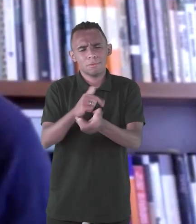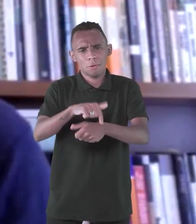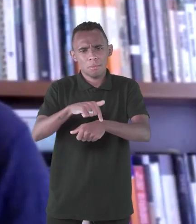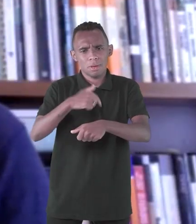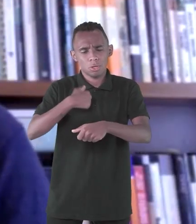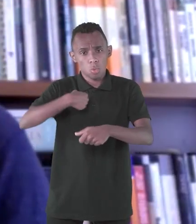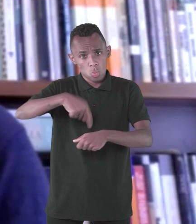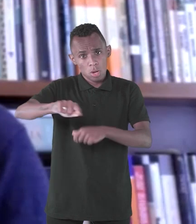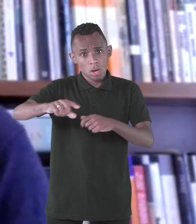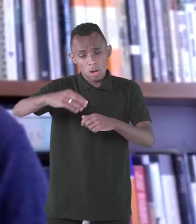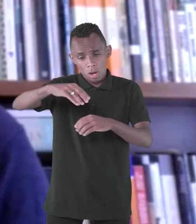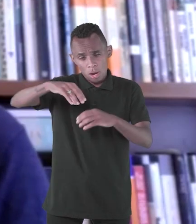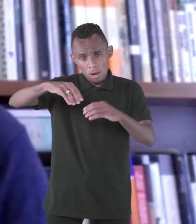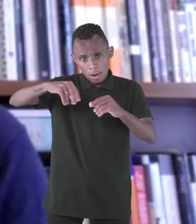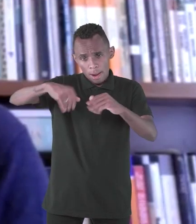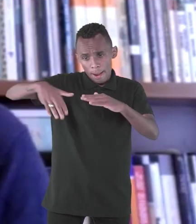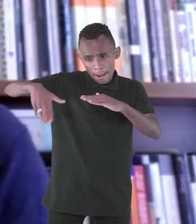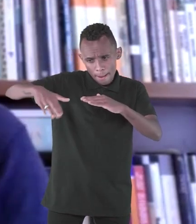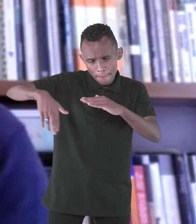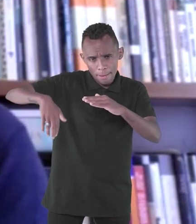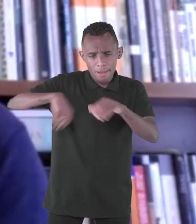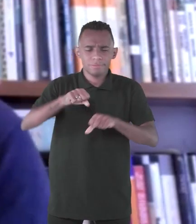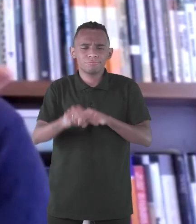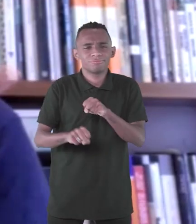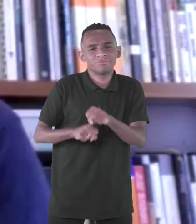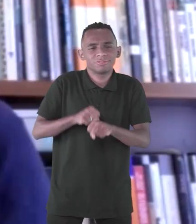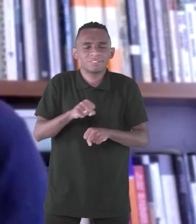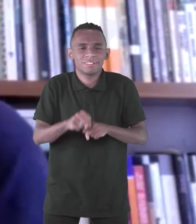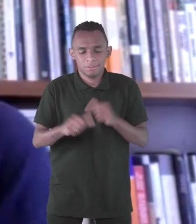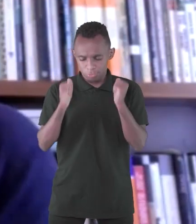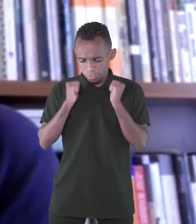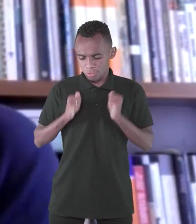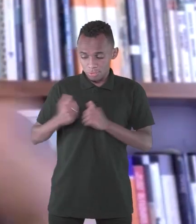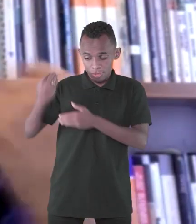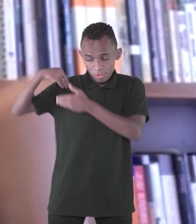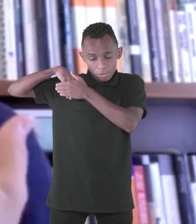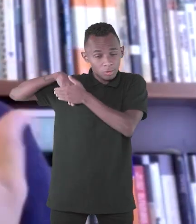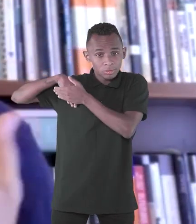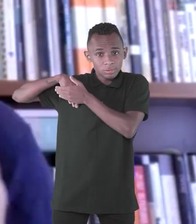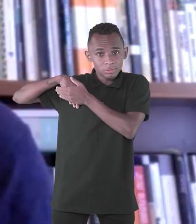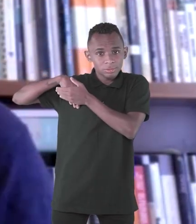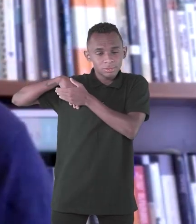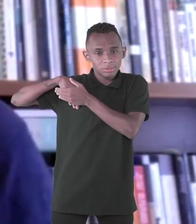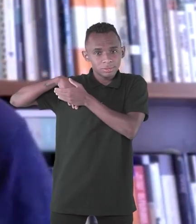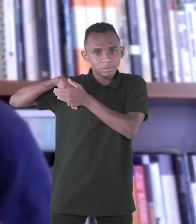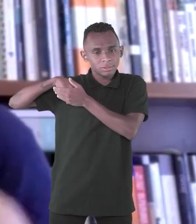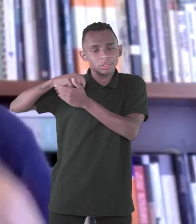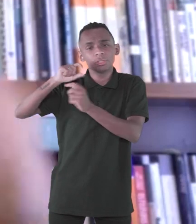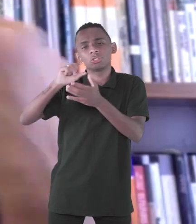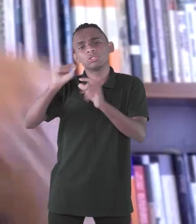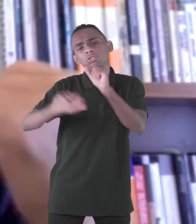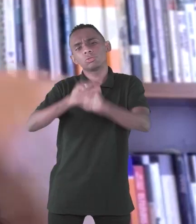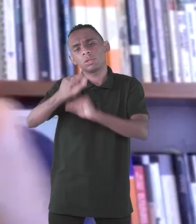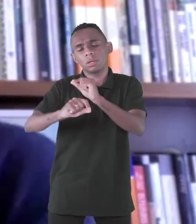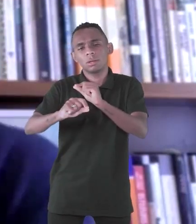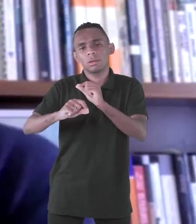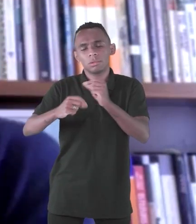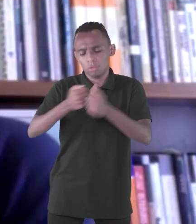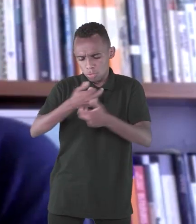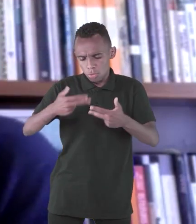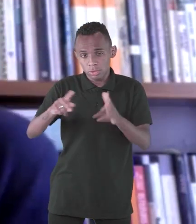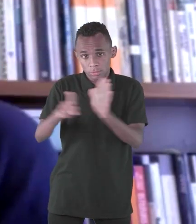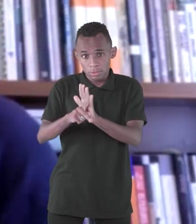sempre foi, mesmo quando eu ia à praia, de bicicleta, levava dentro da minha mochila o meu equipamento para dar